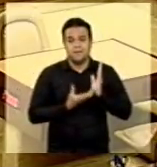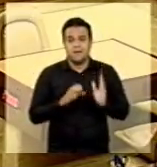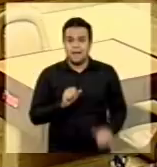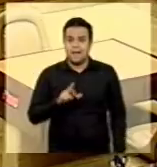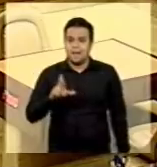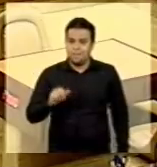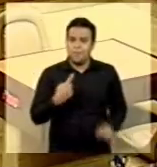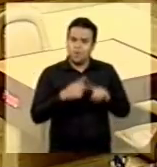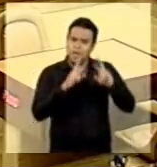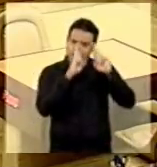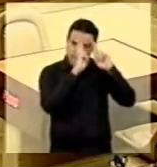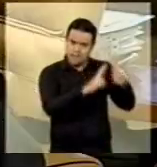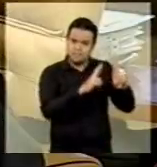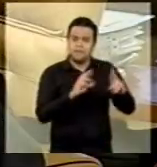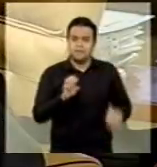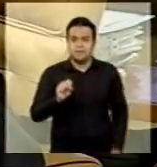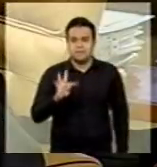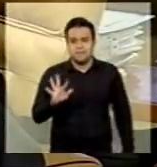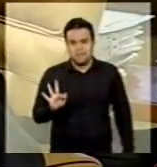relação a este Supremo Tribunal Federal.